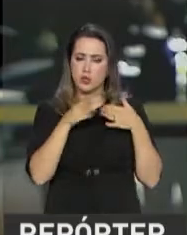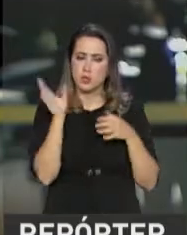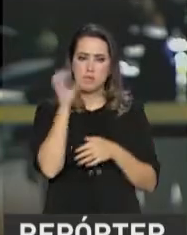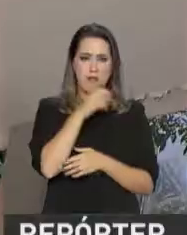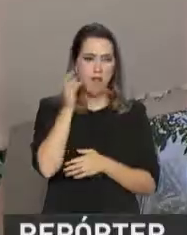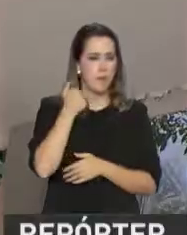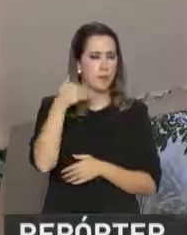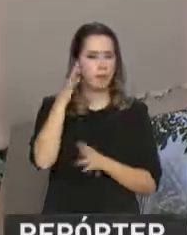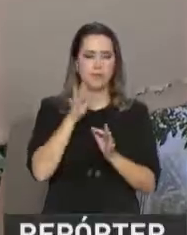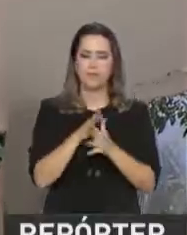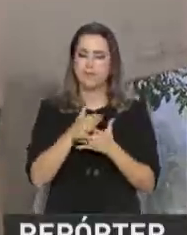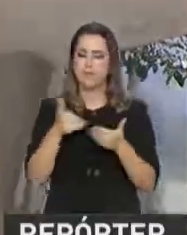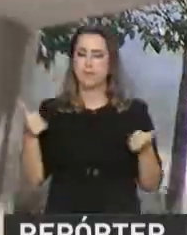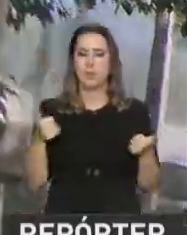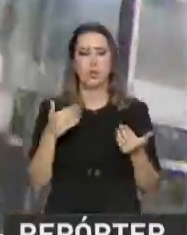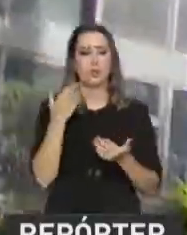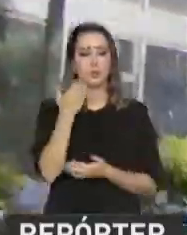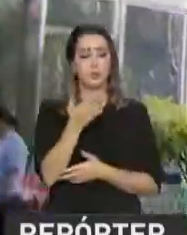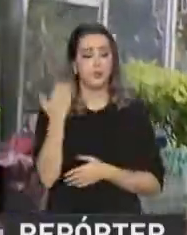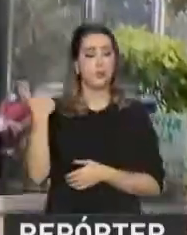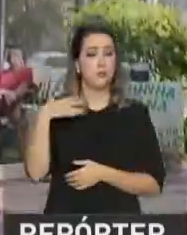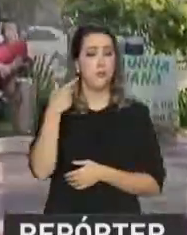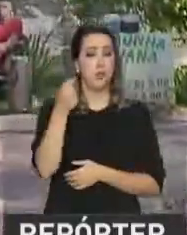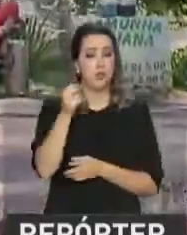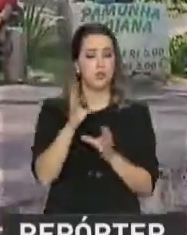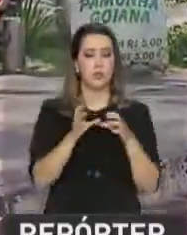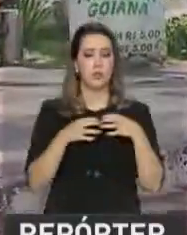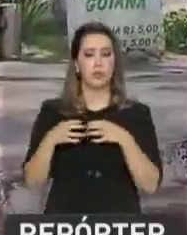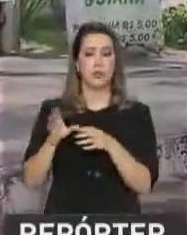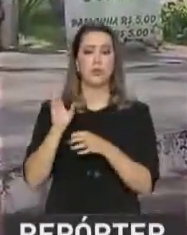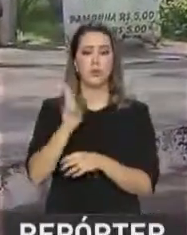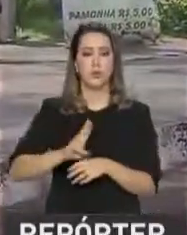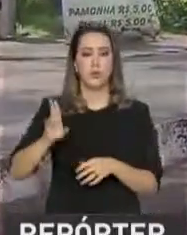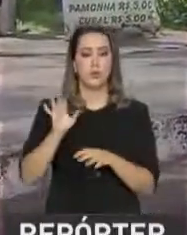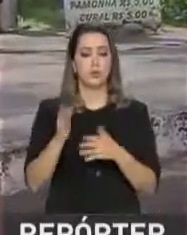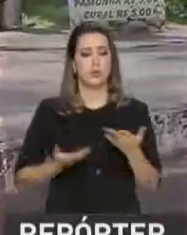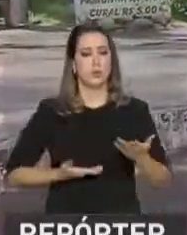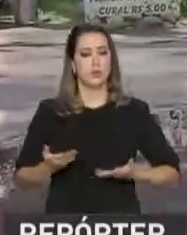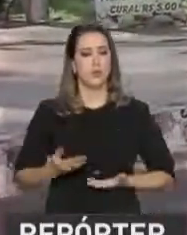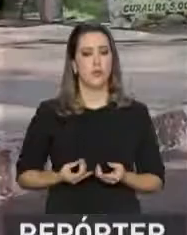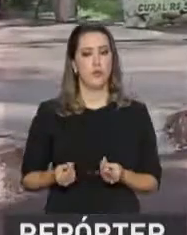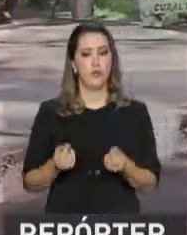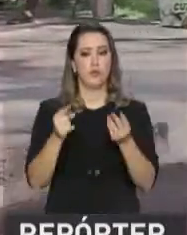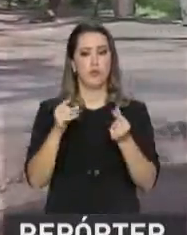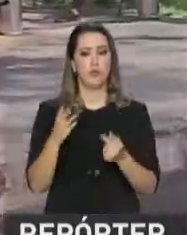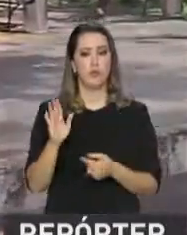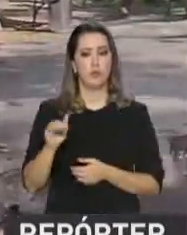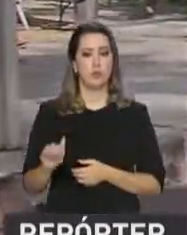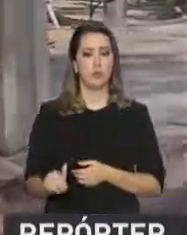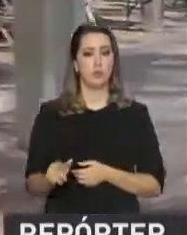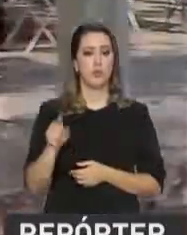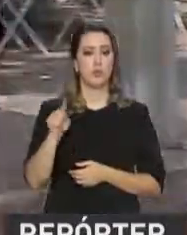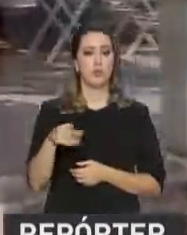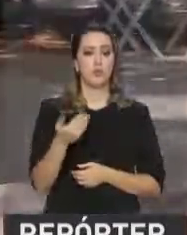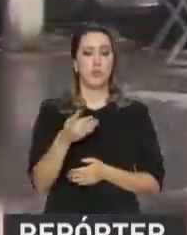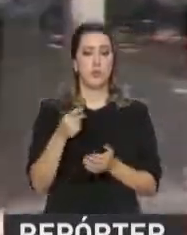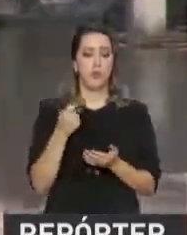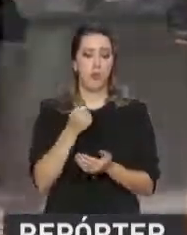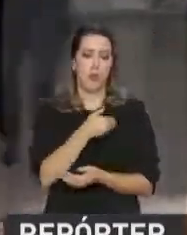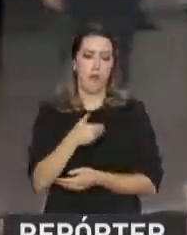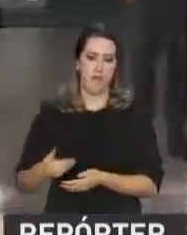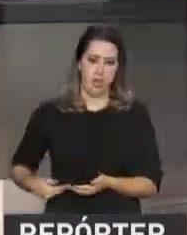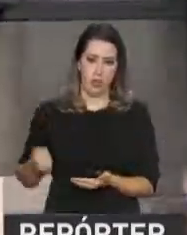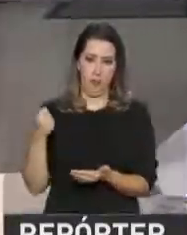mais prático. Mais de 20 órgãos federais já utilizam o serviço. O valor da corrida, com desconto, é cobrado do governo.